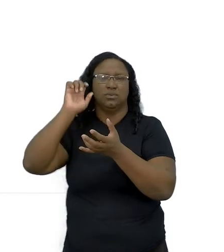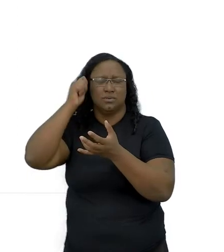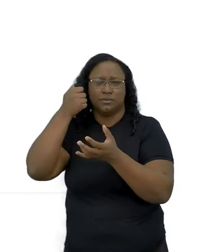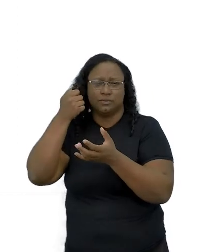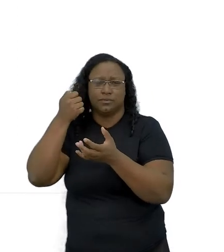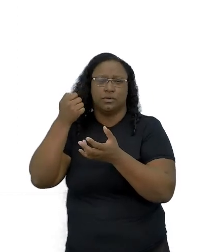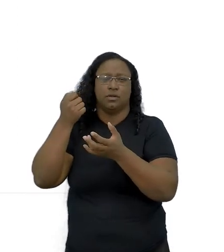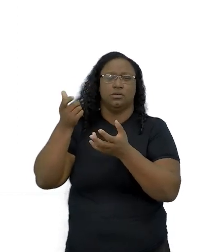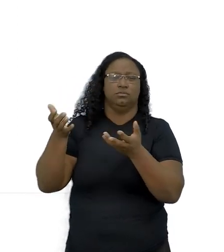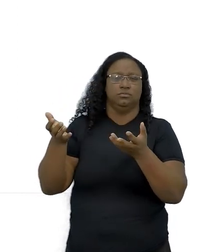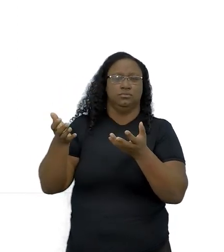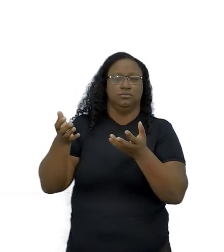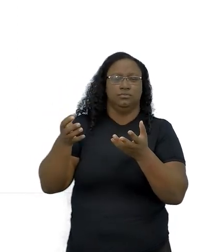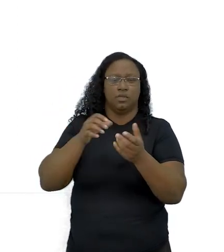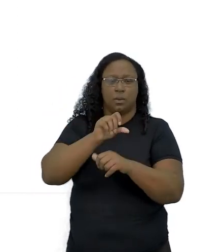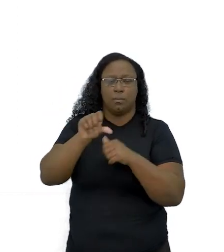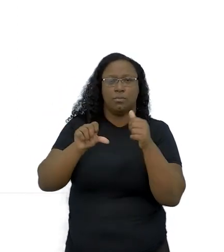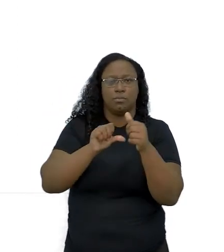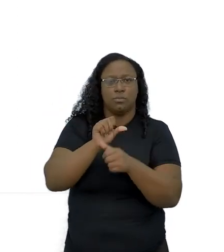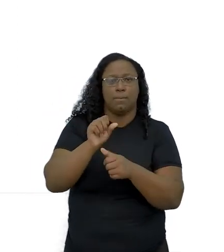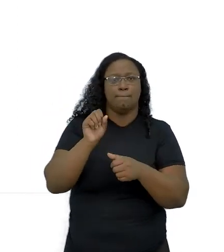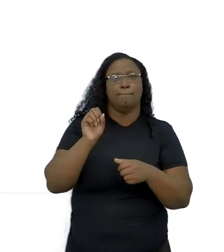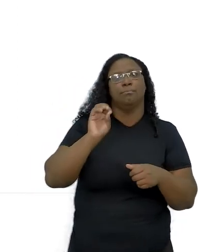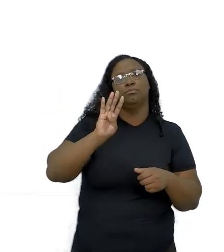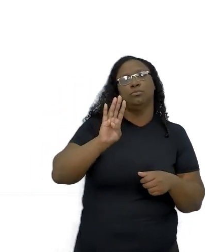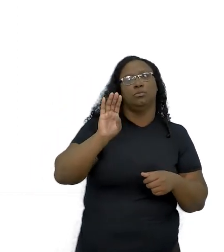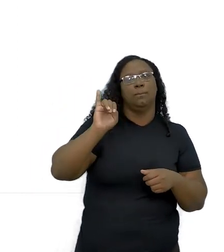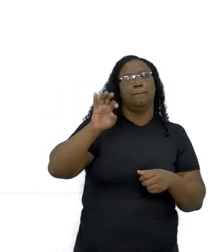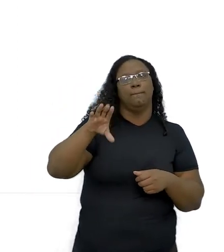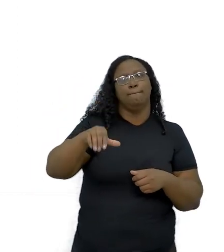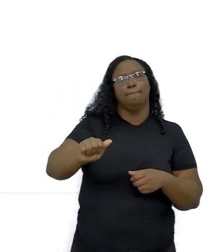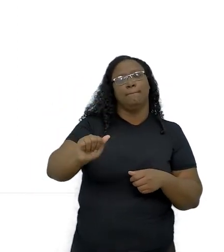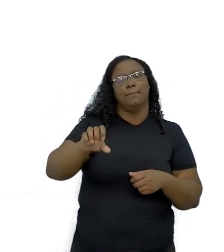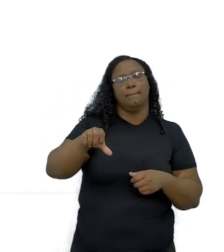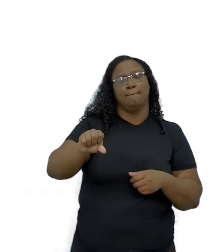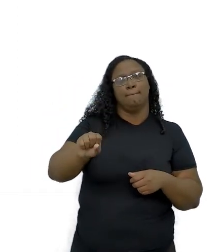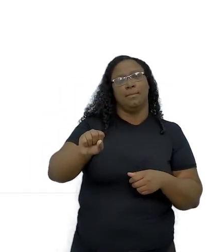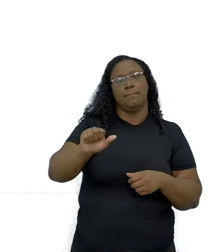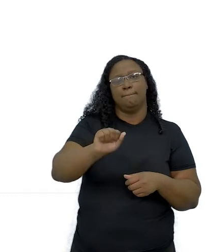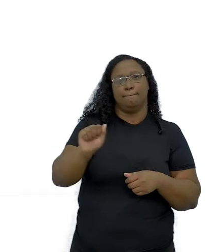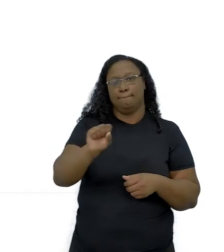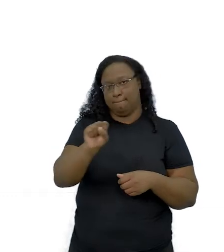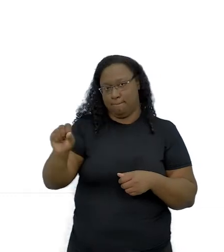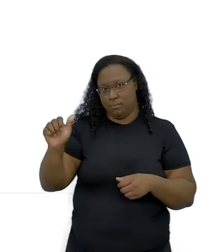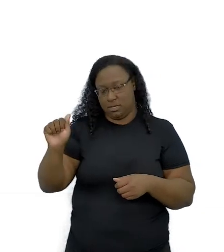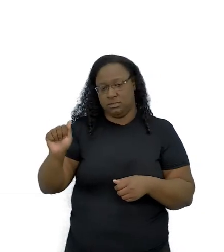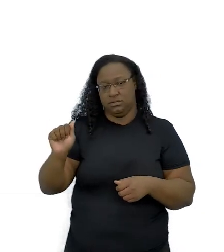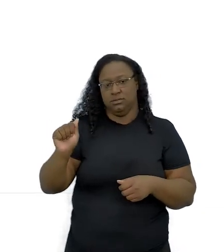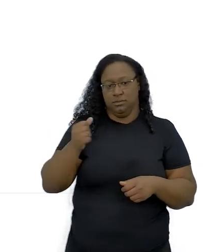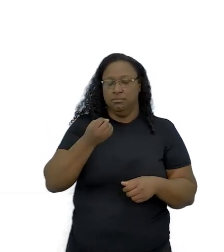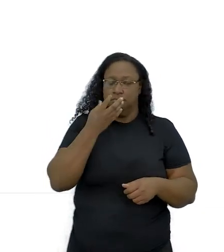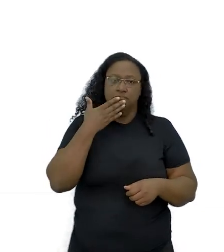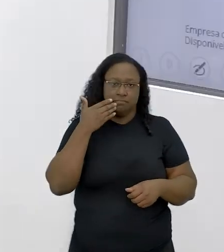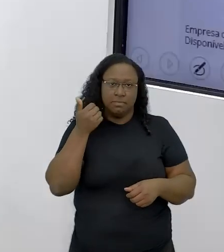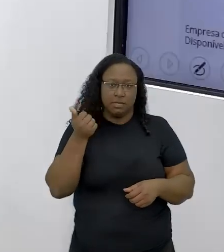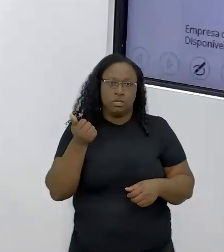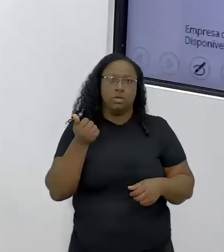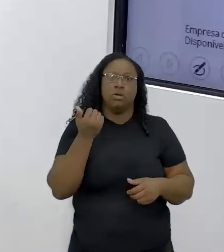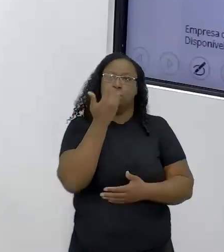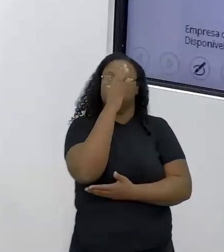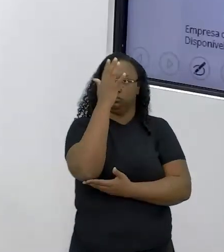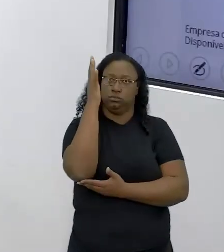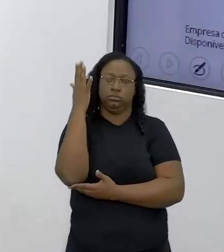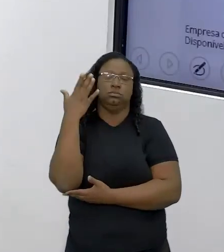petróleo 1,6% por biomassa, que é mais atraente, né, tanto pensando ambientalmente falando,